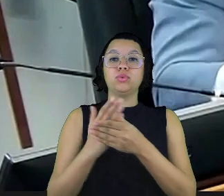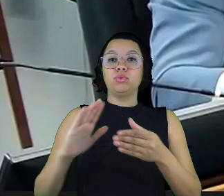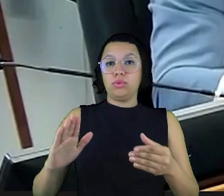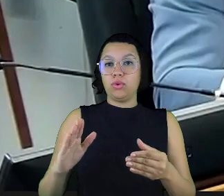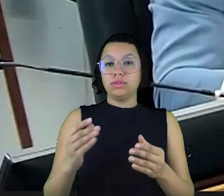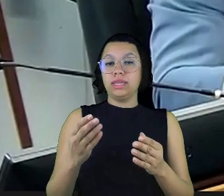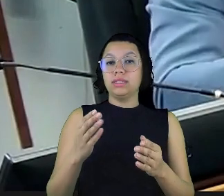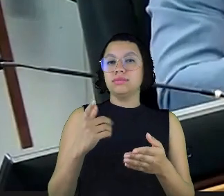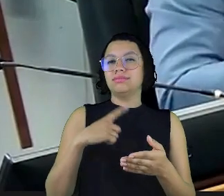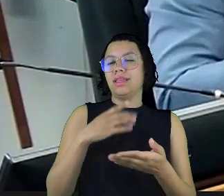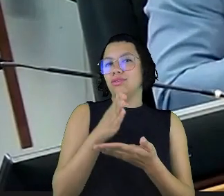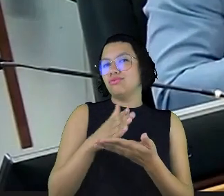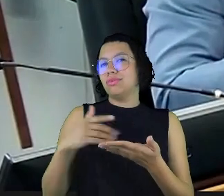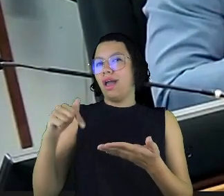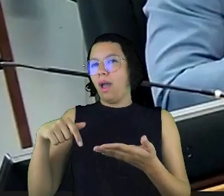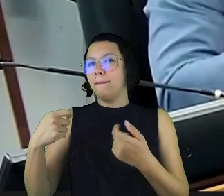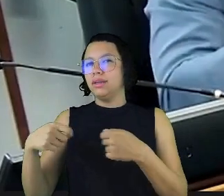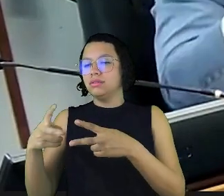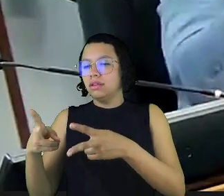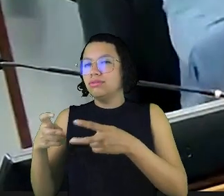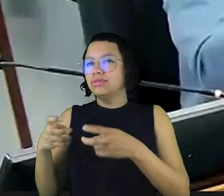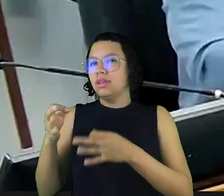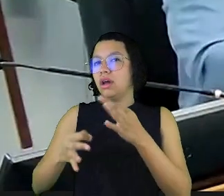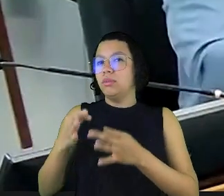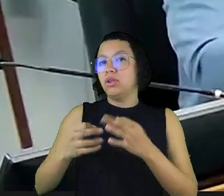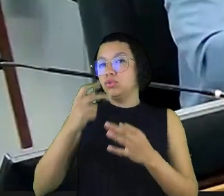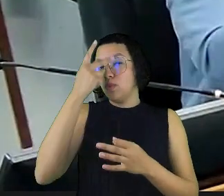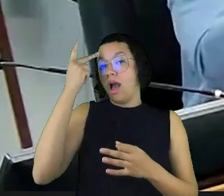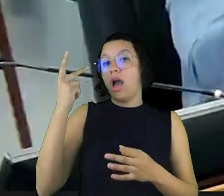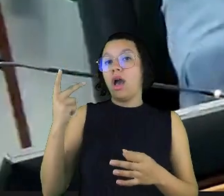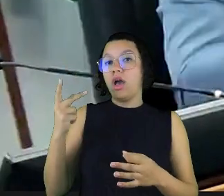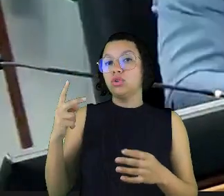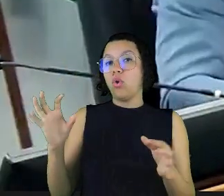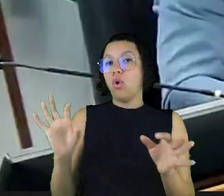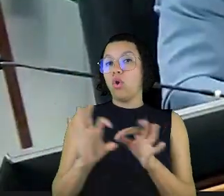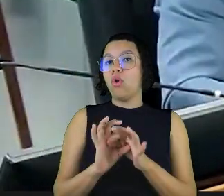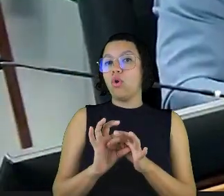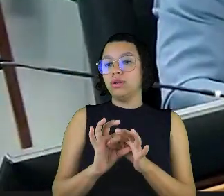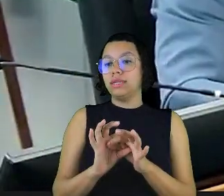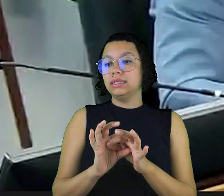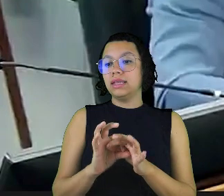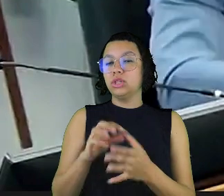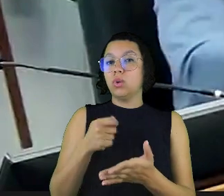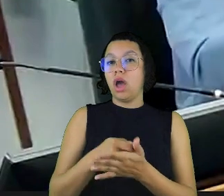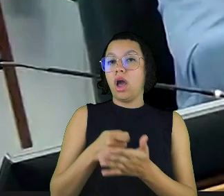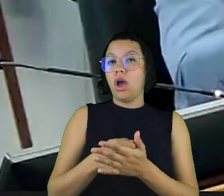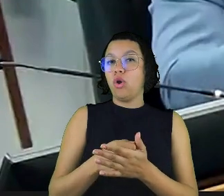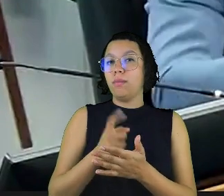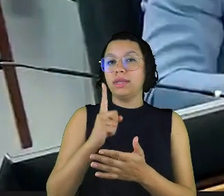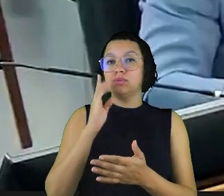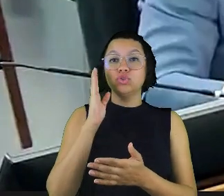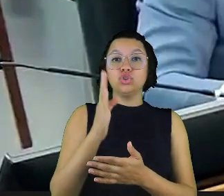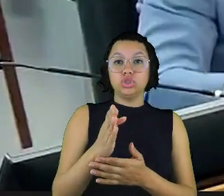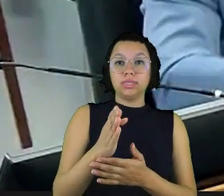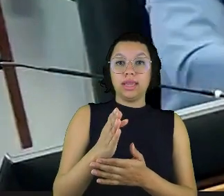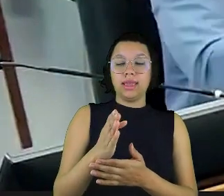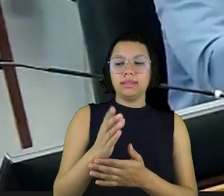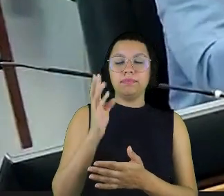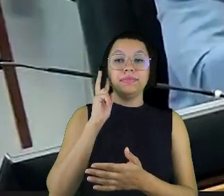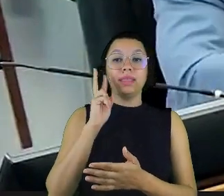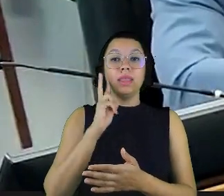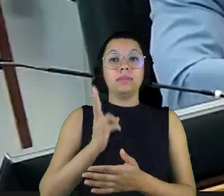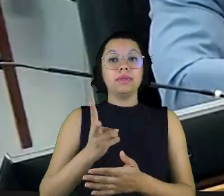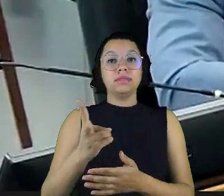que precisa ser considerado pelo julgador nesse aspecto, conectado à cobrança indireta, meus caros. Lembrem-se sempre que a